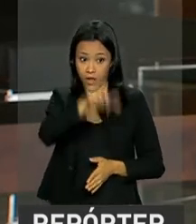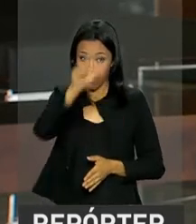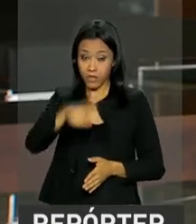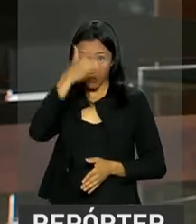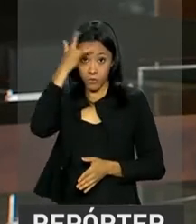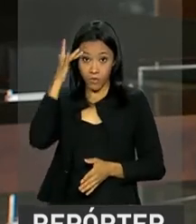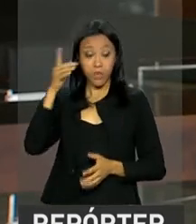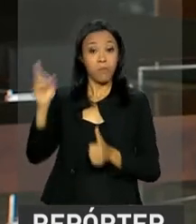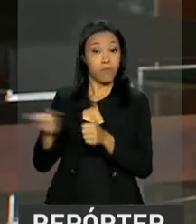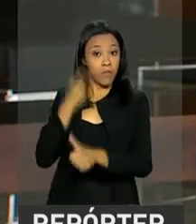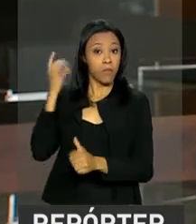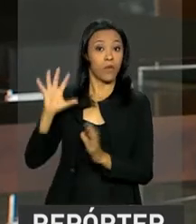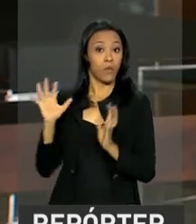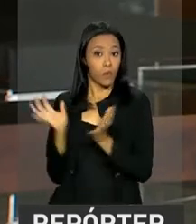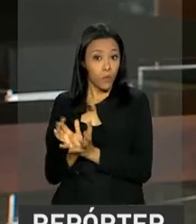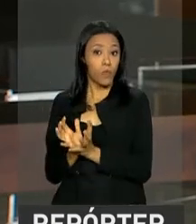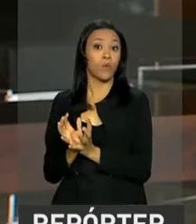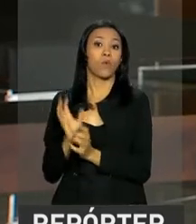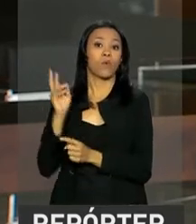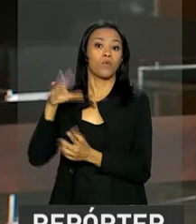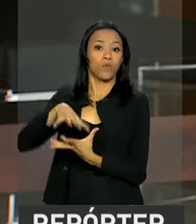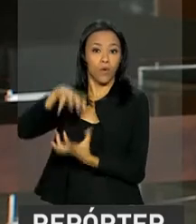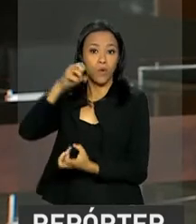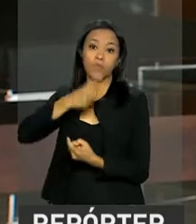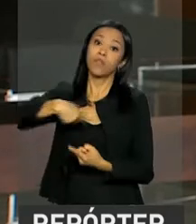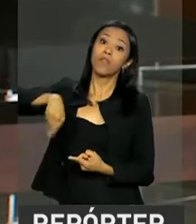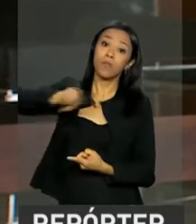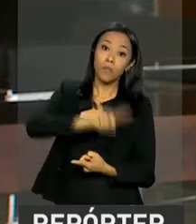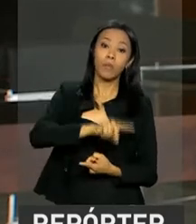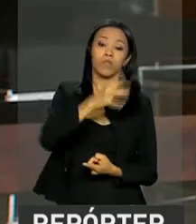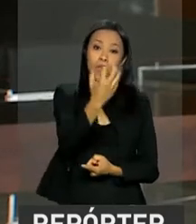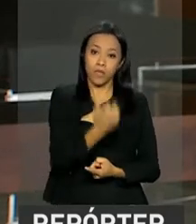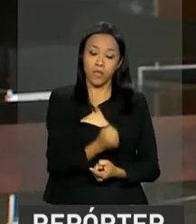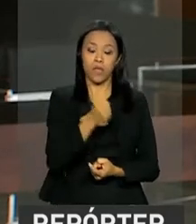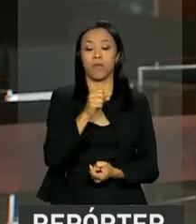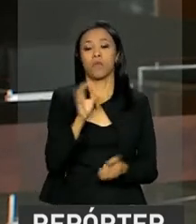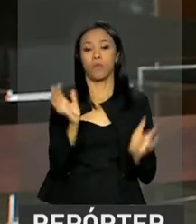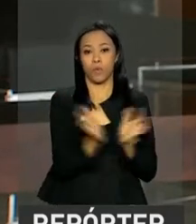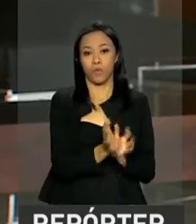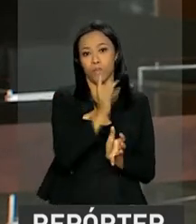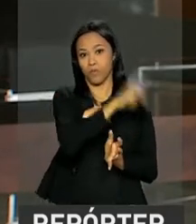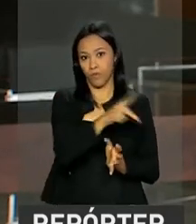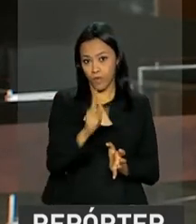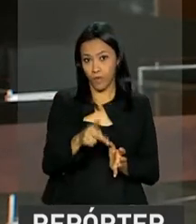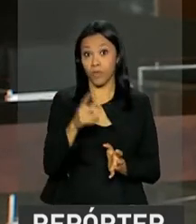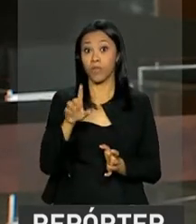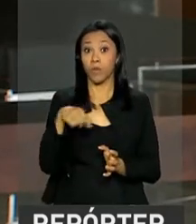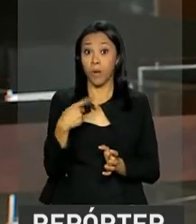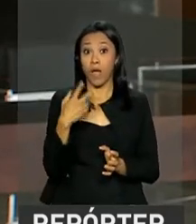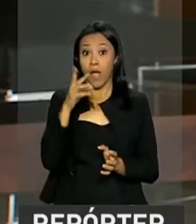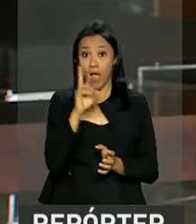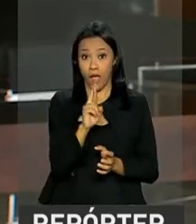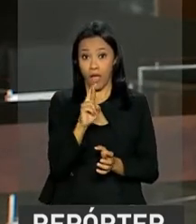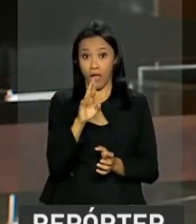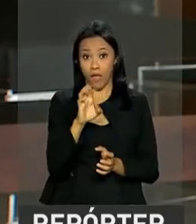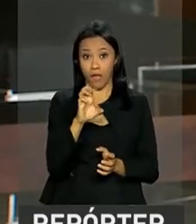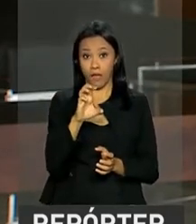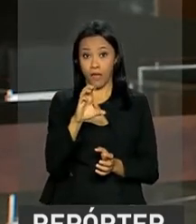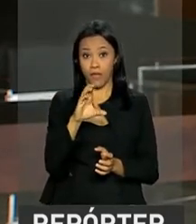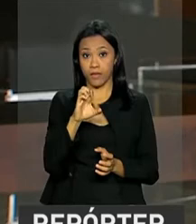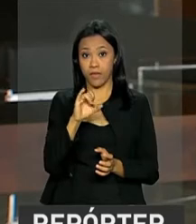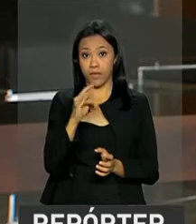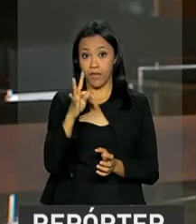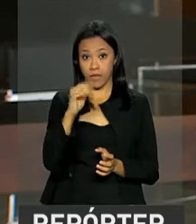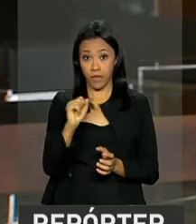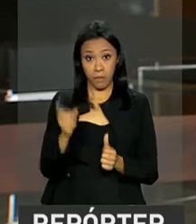dos idosos para os professores. Portanto, a Receita Federal, na hora de fazer esse pagamento das restituições, fará prioritariamente